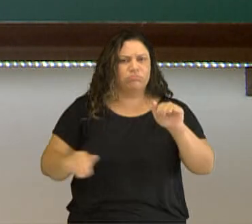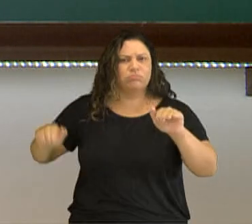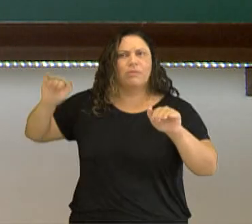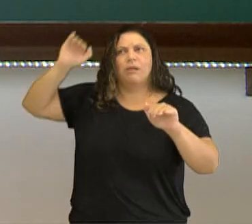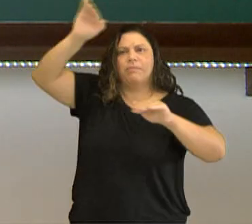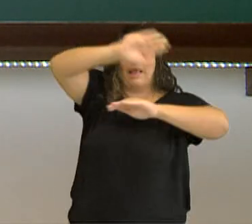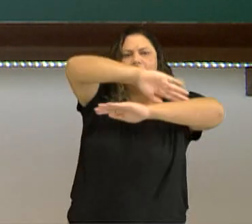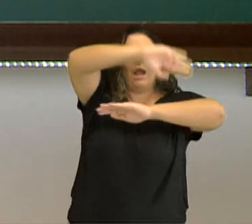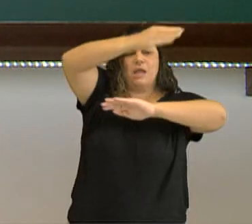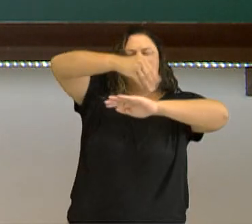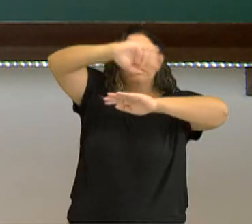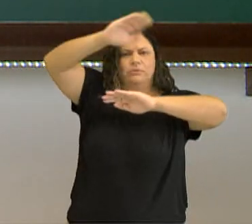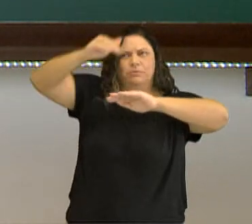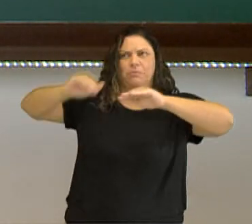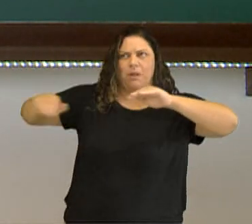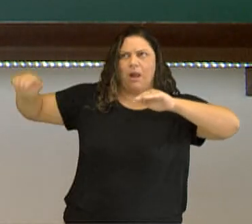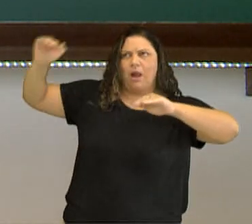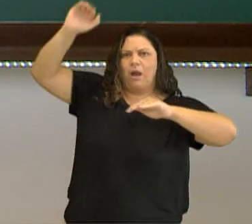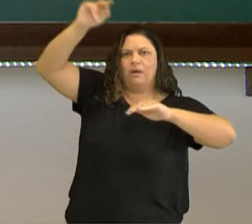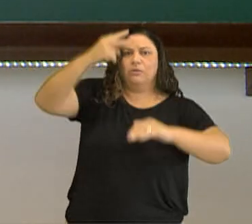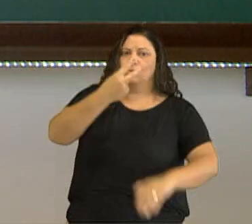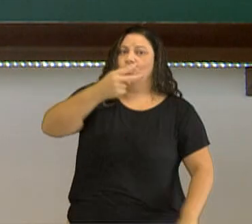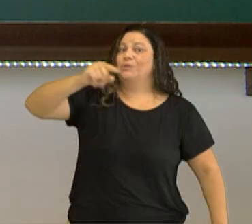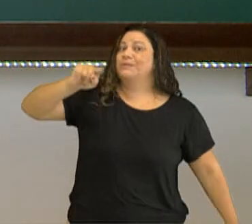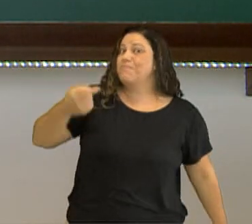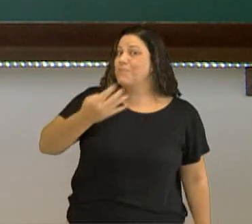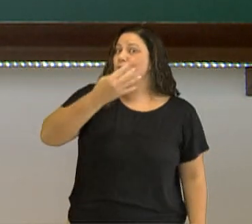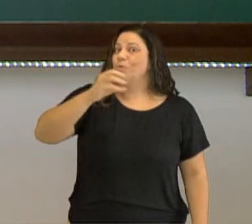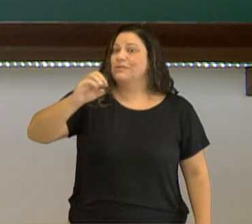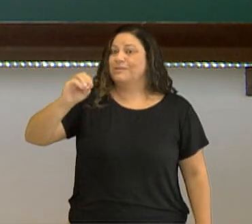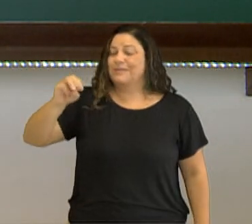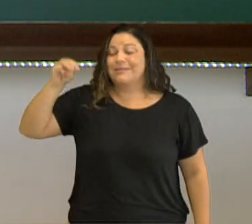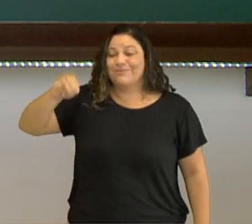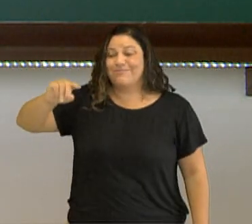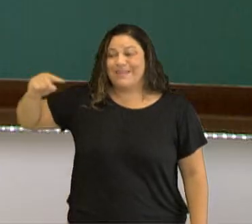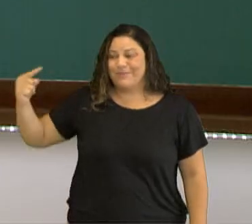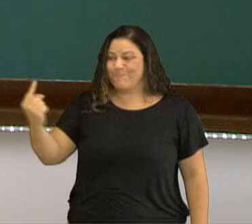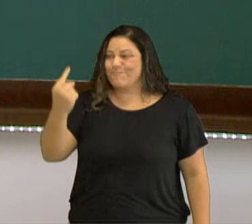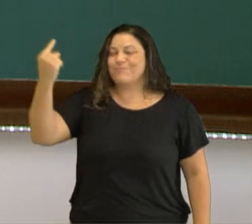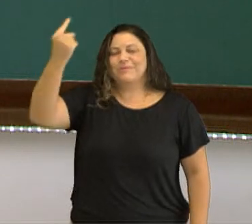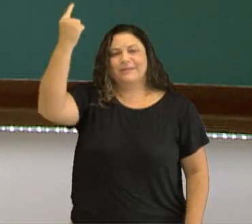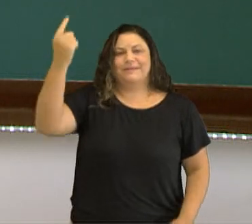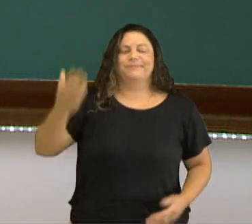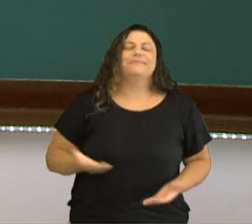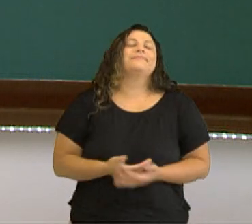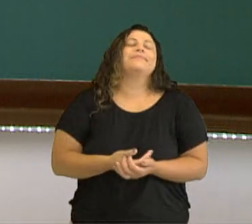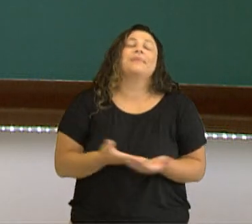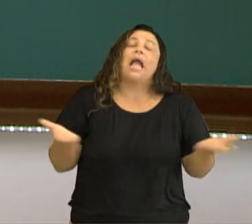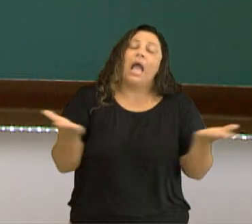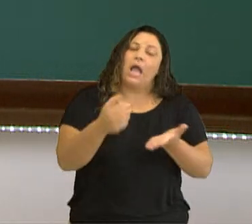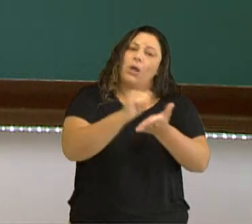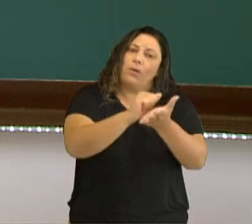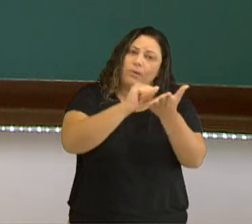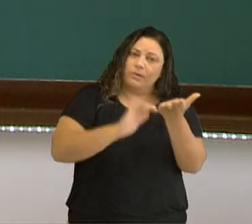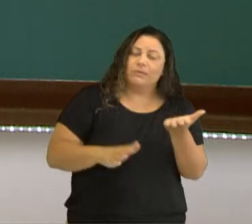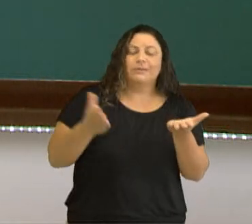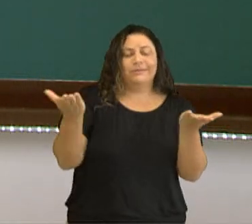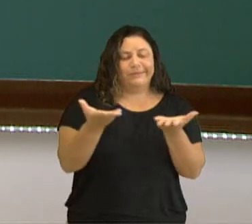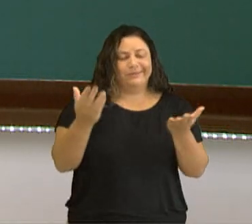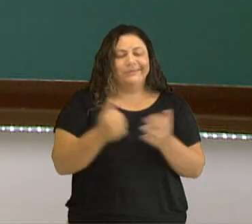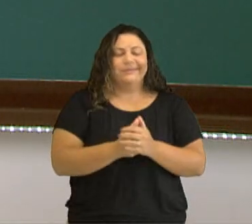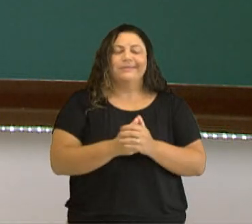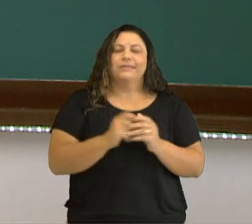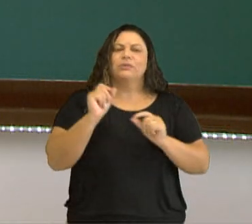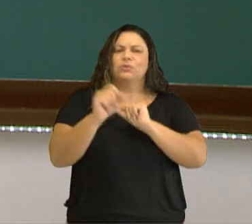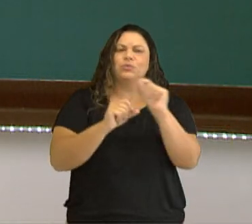a 2.400 metros de altitude. Convido você para fazer essa atividade aqui, ó. Sobre a civilização Inca,